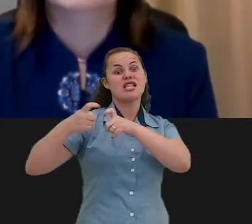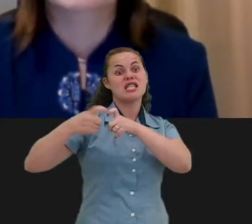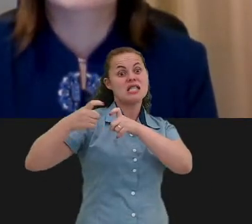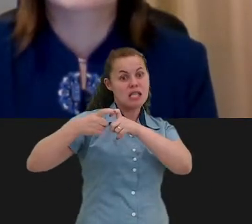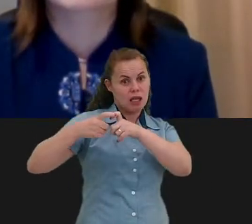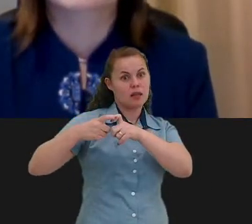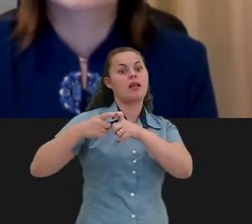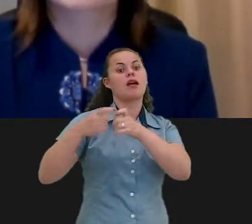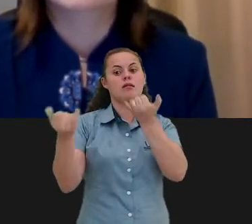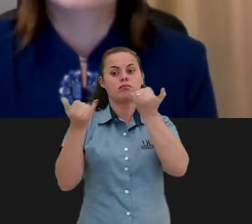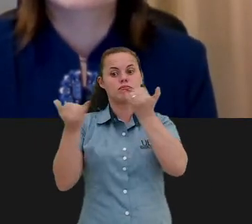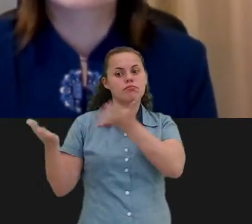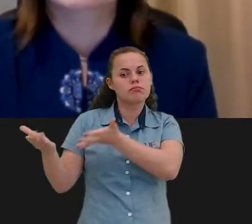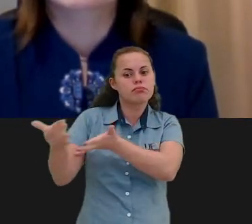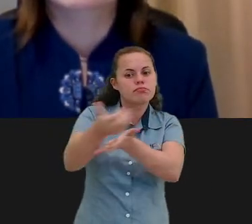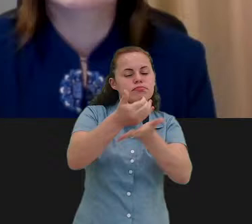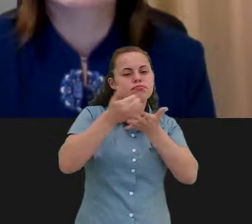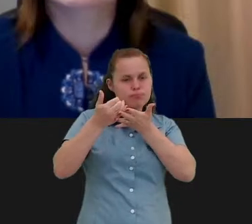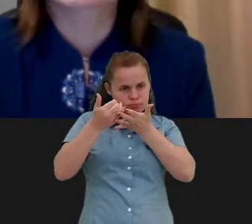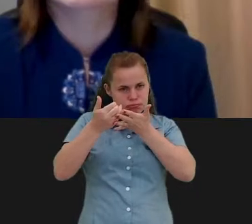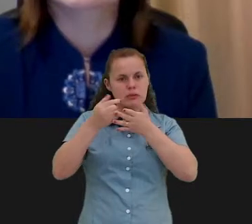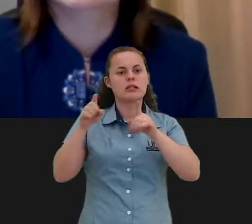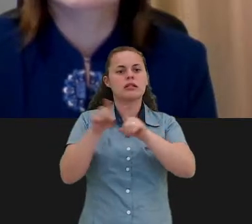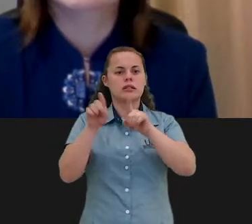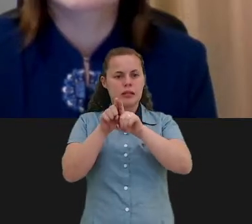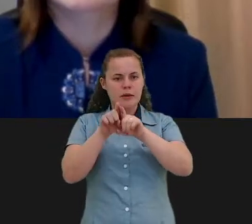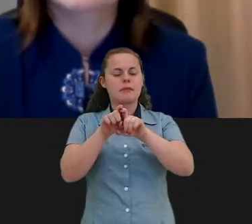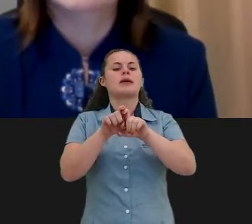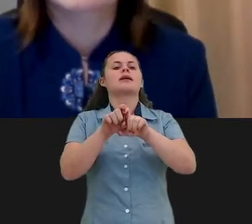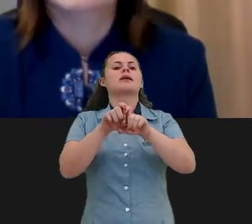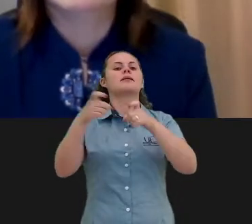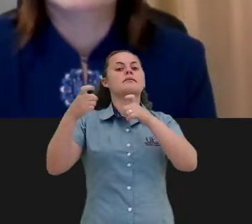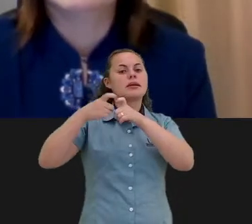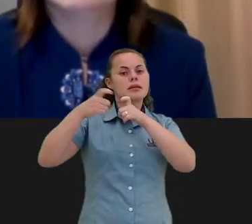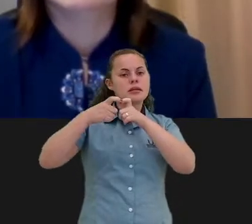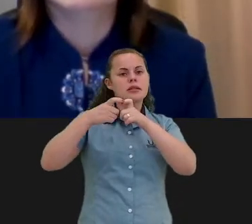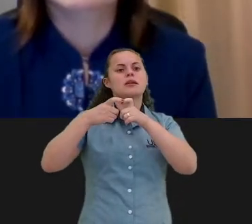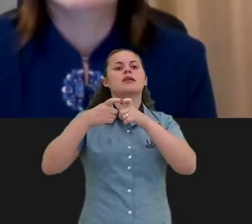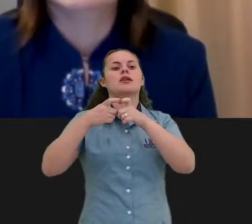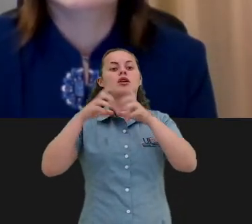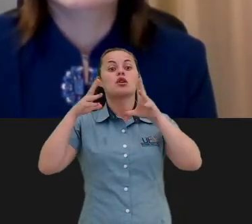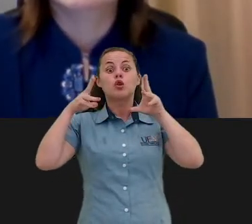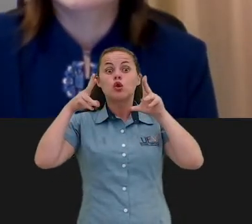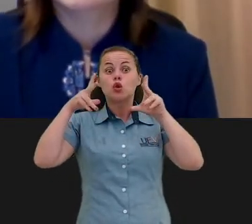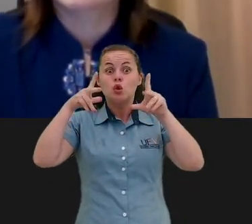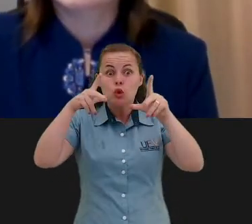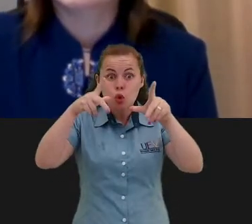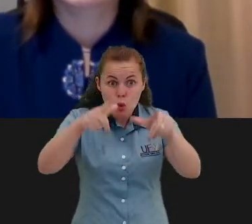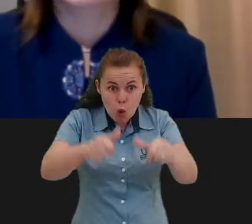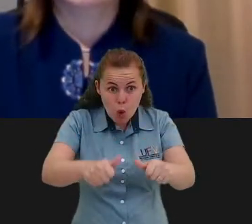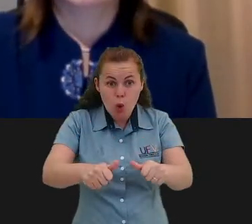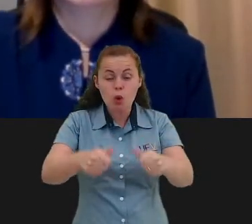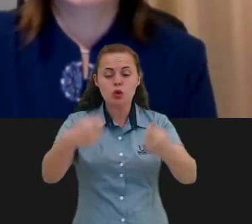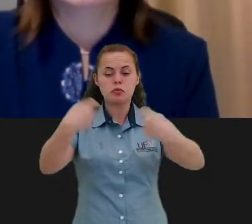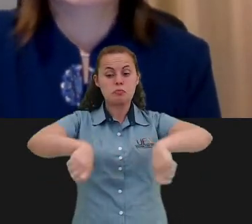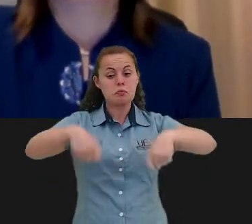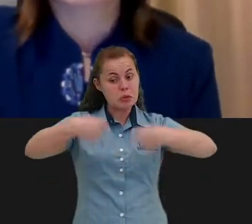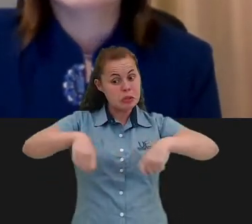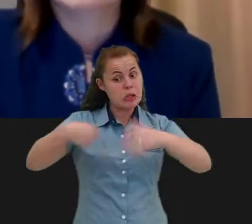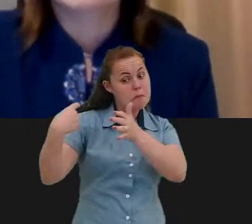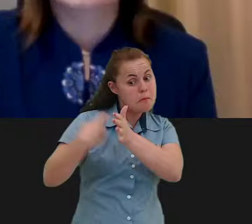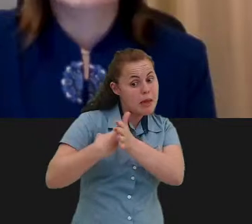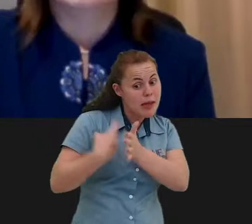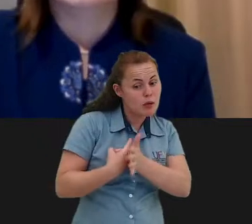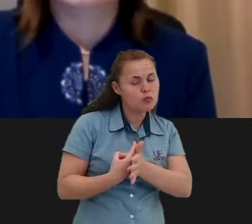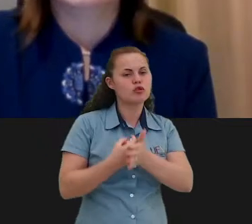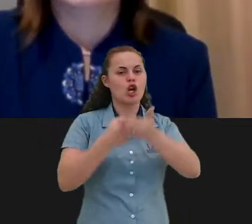dados, biomecânica e telemedicina. Gostaria de chamar a todos para, sempre que precisar, fazer alguma pergunta,